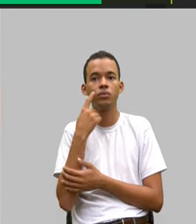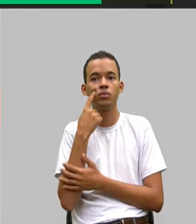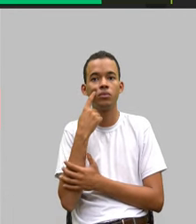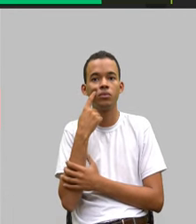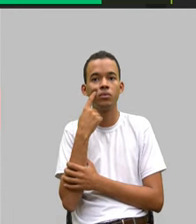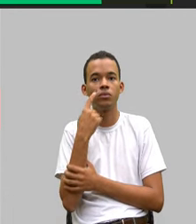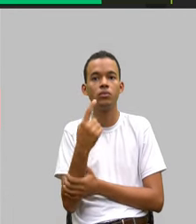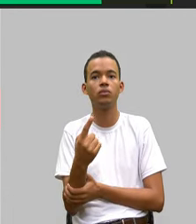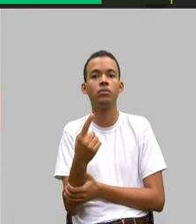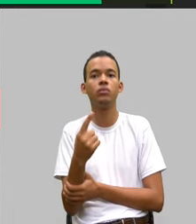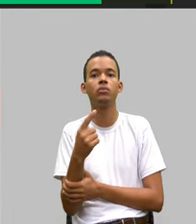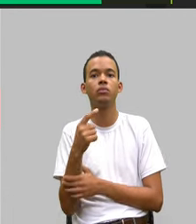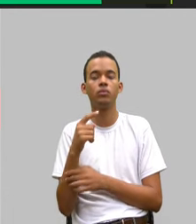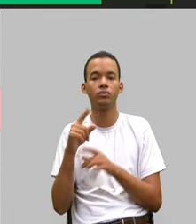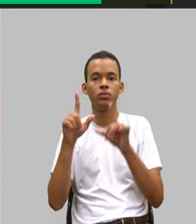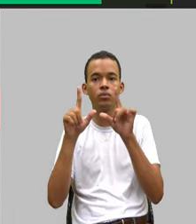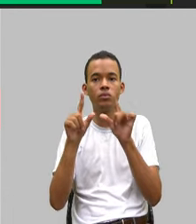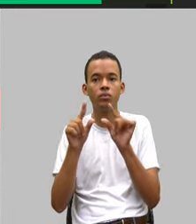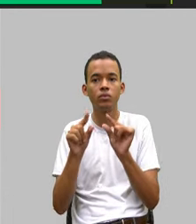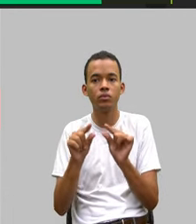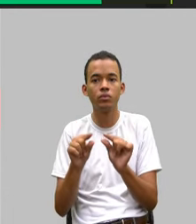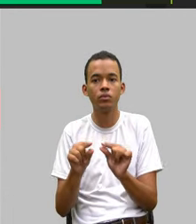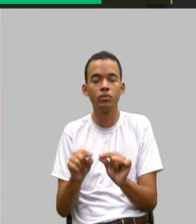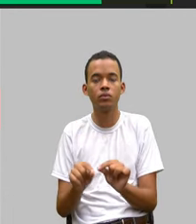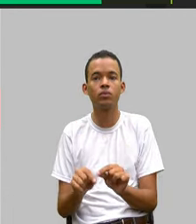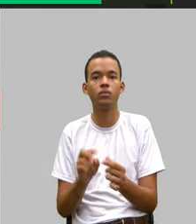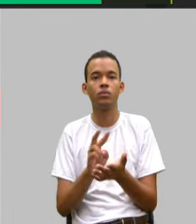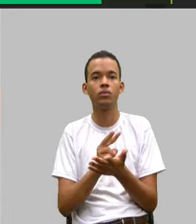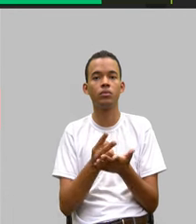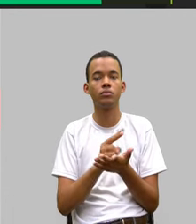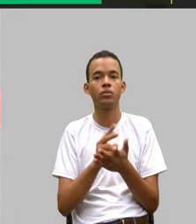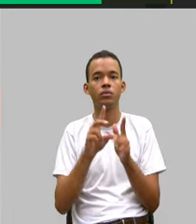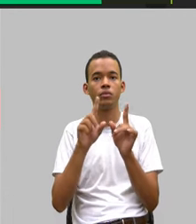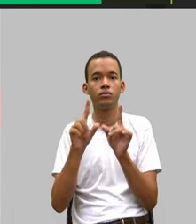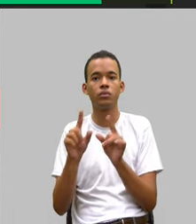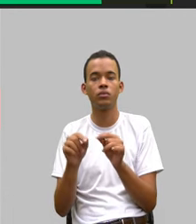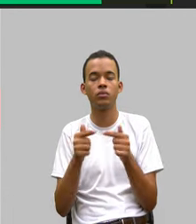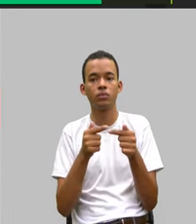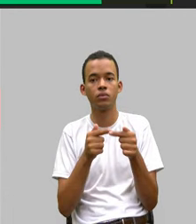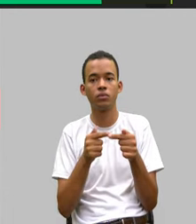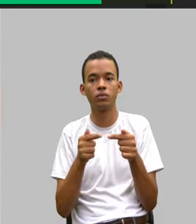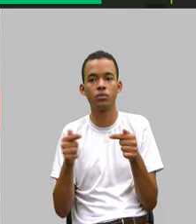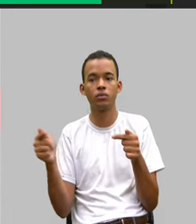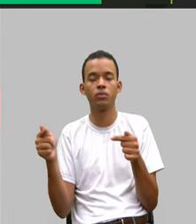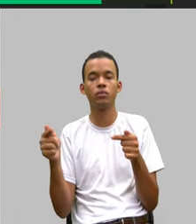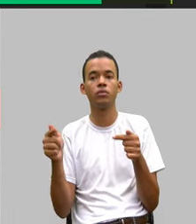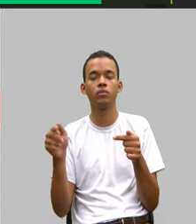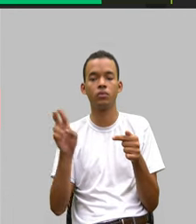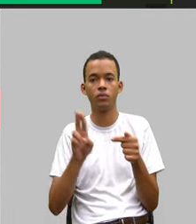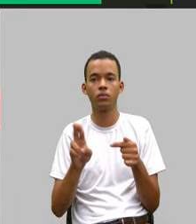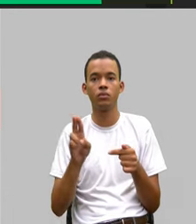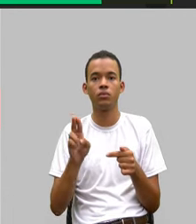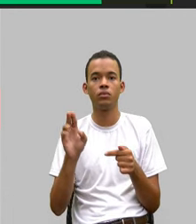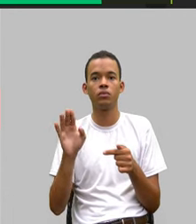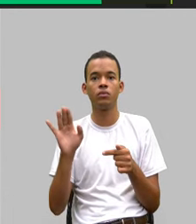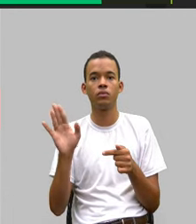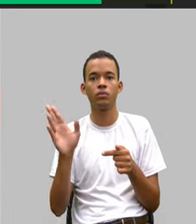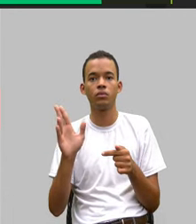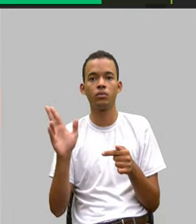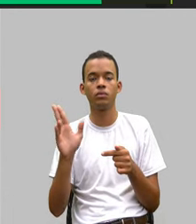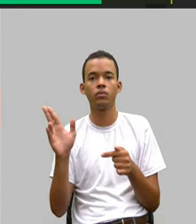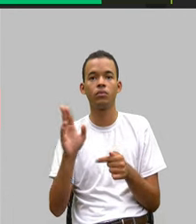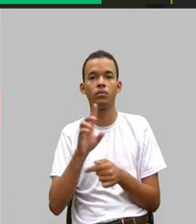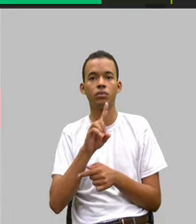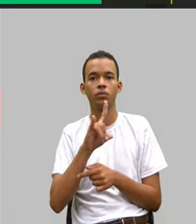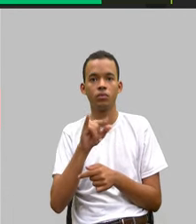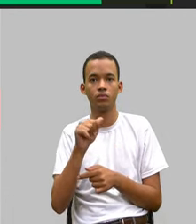progressão nítida na redução do número de crises então com s dias do uso da medicação lá no dia 24 esse paciente